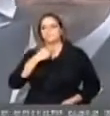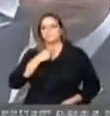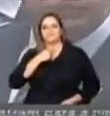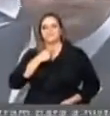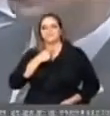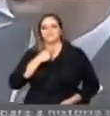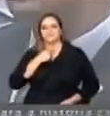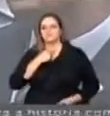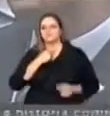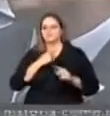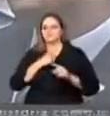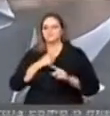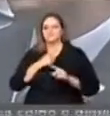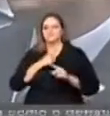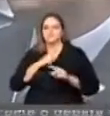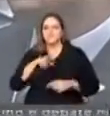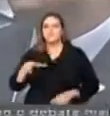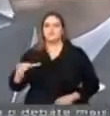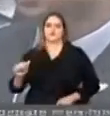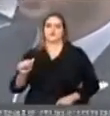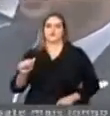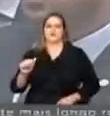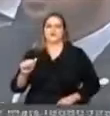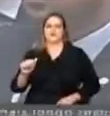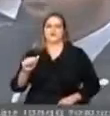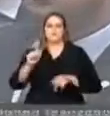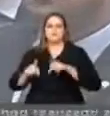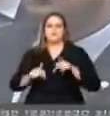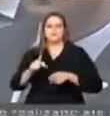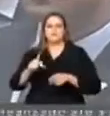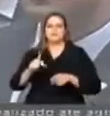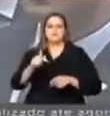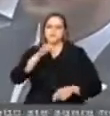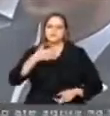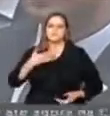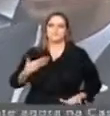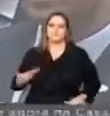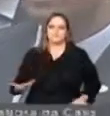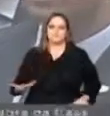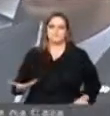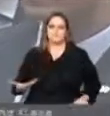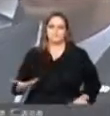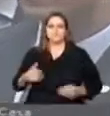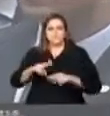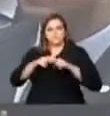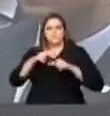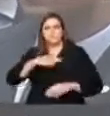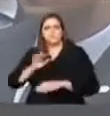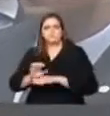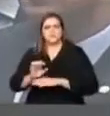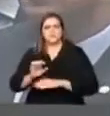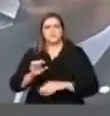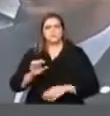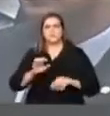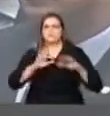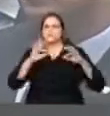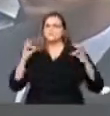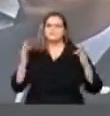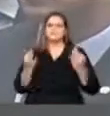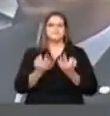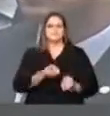de forma nenhuma fazer com que o povo do meu estado se decepcionasse comigo. Pelo meu estado, pela família